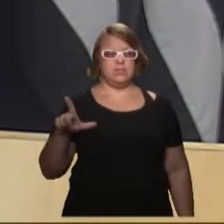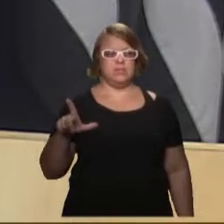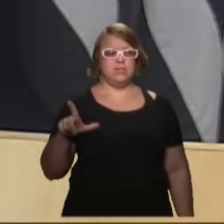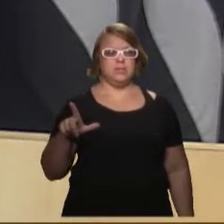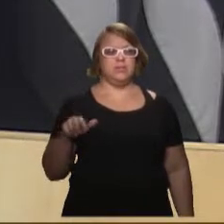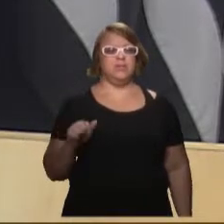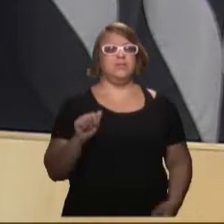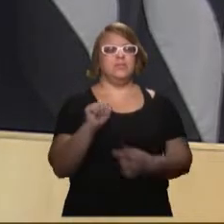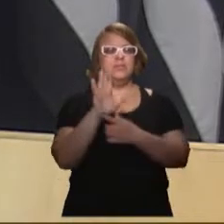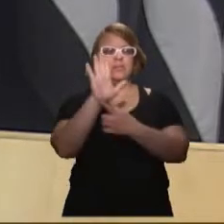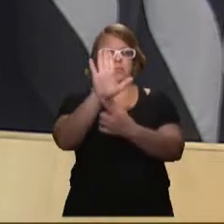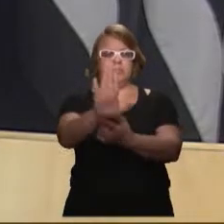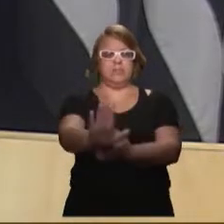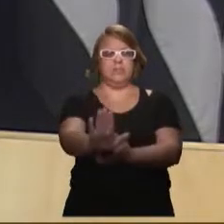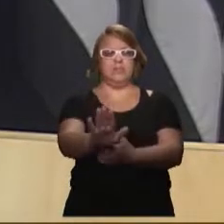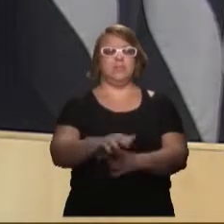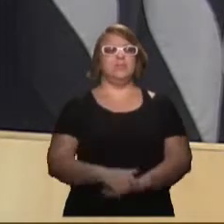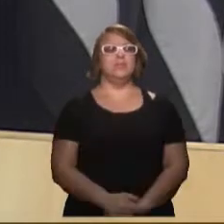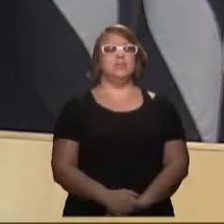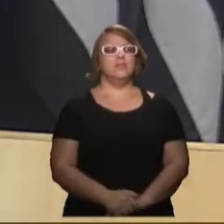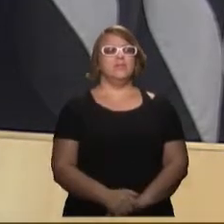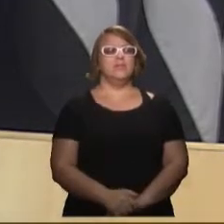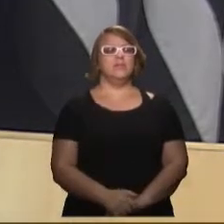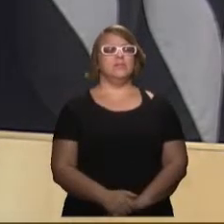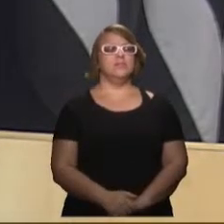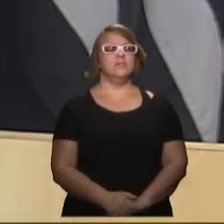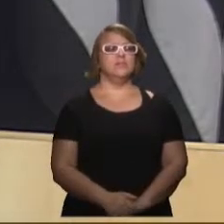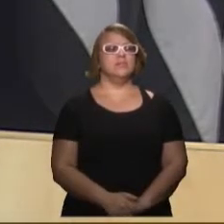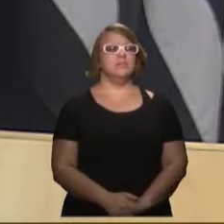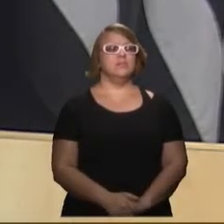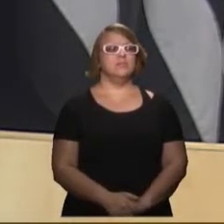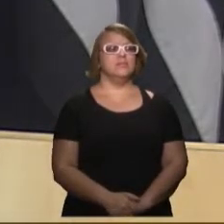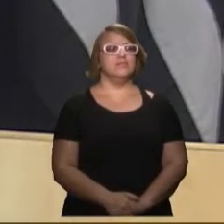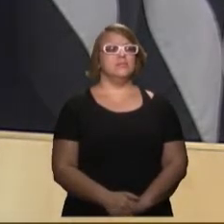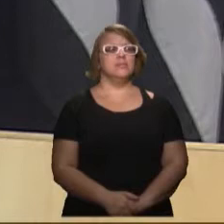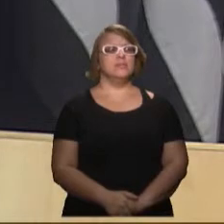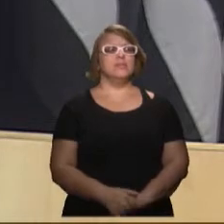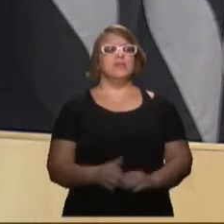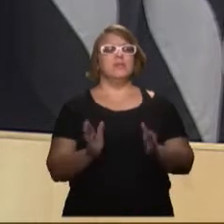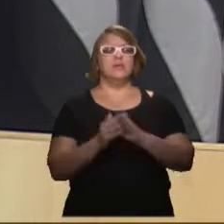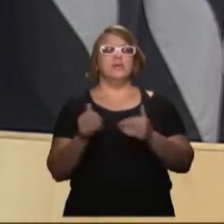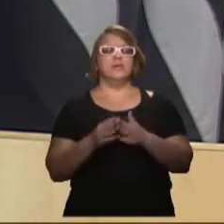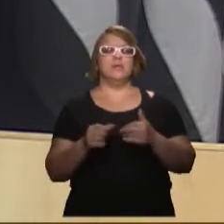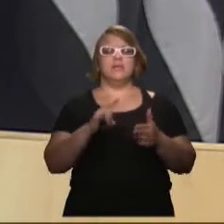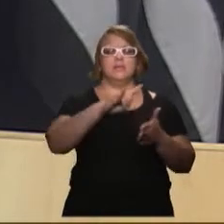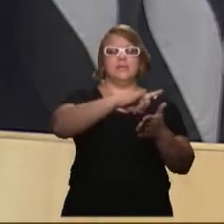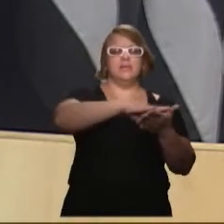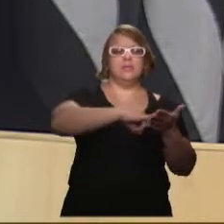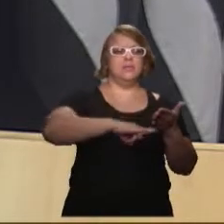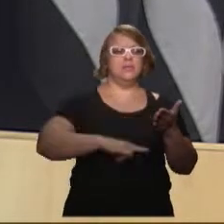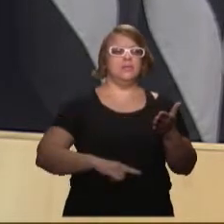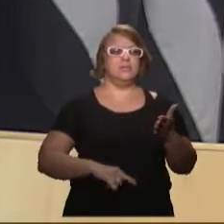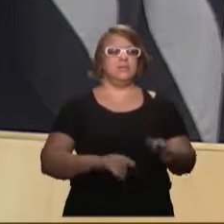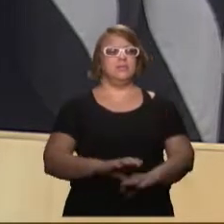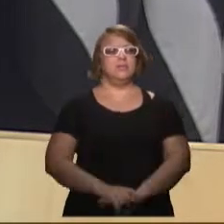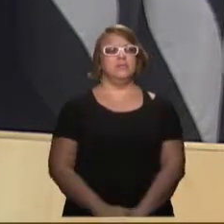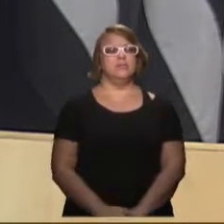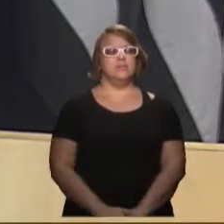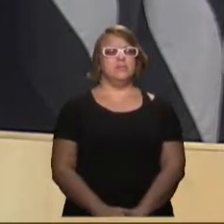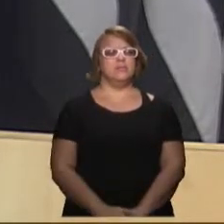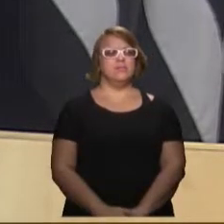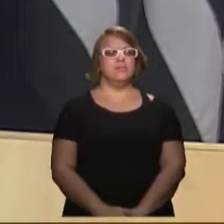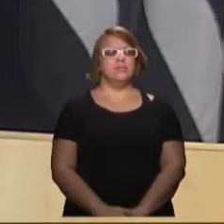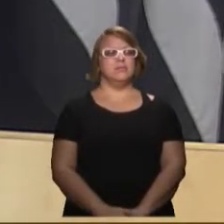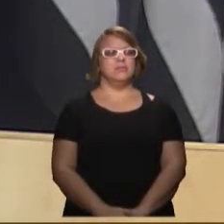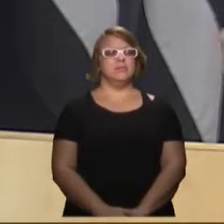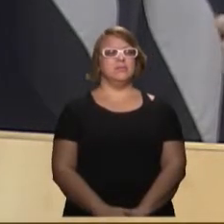o requerimento de isenção e comprovação de desemprego, assim como da resposta ao candidato acerca do deferimento ou não do seu